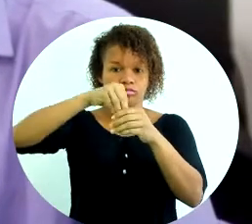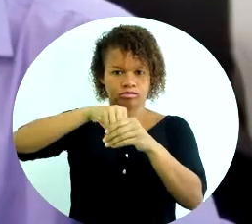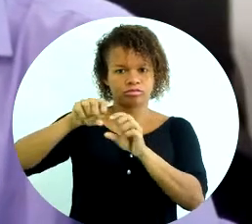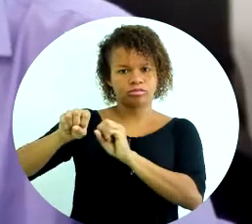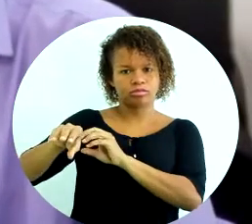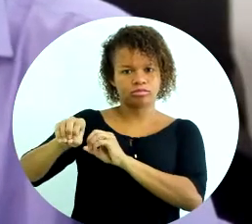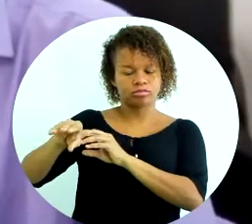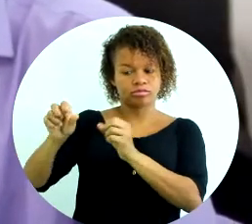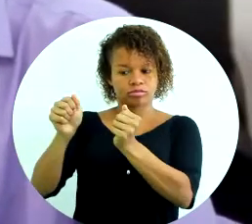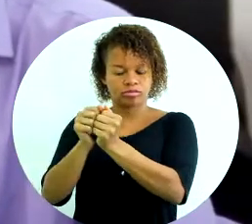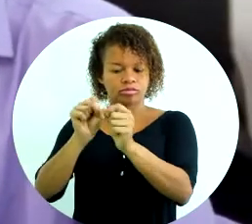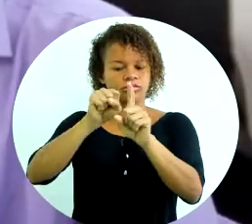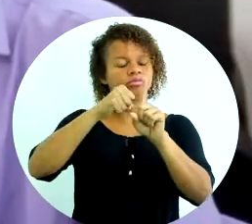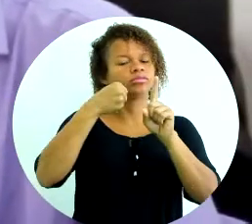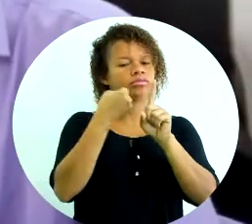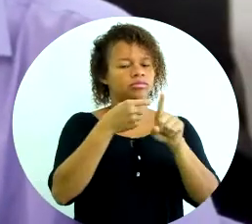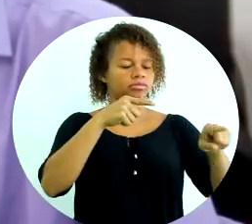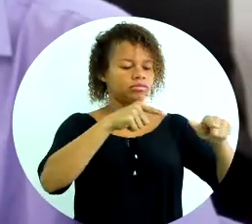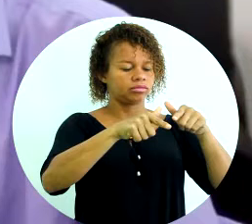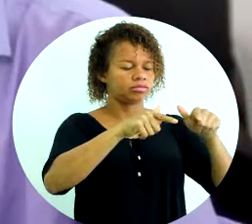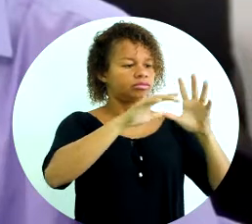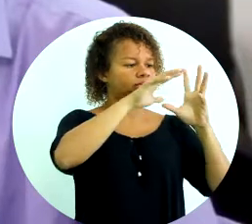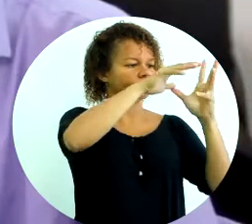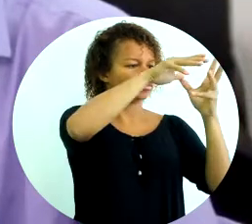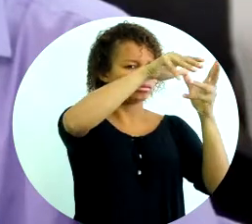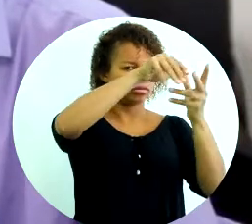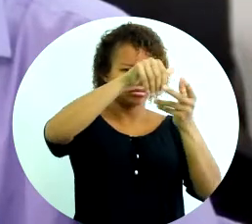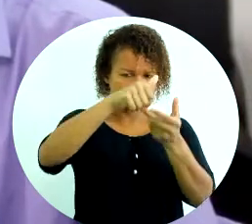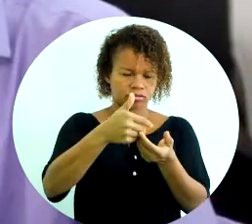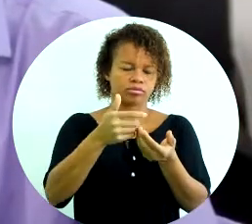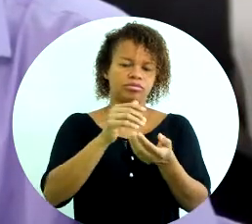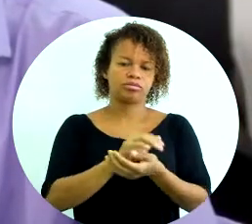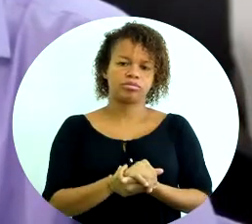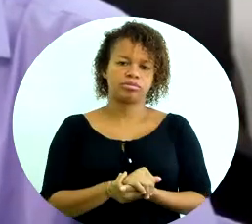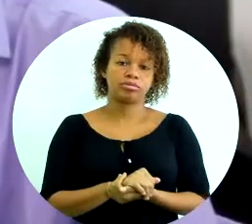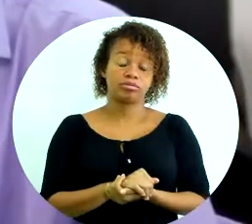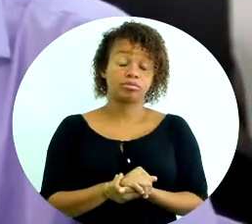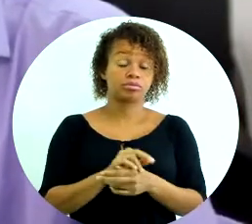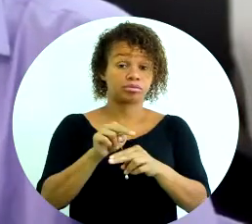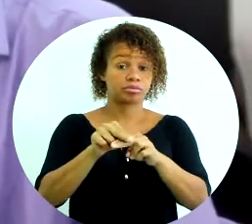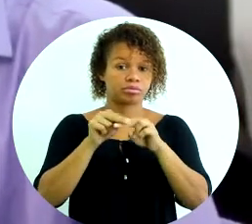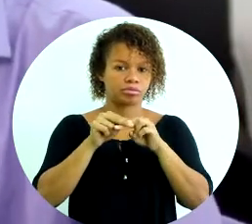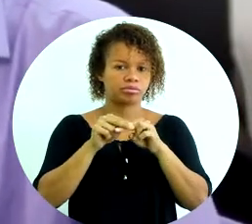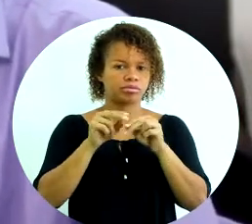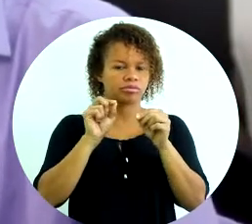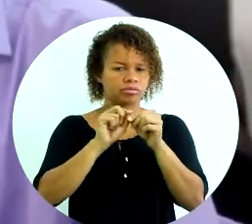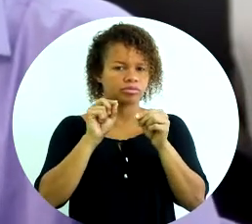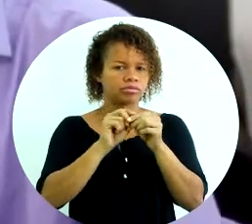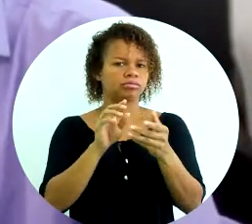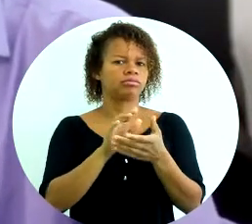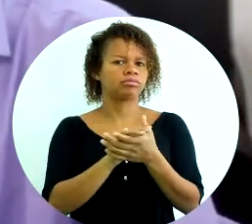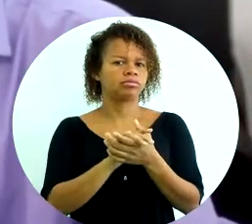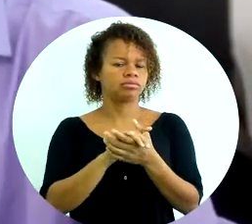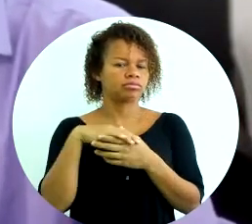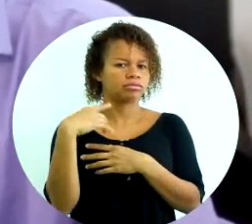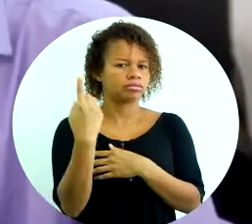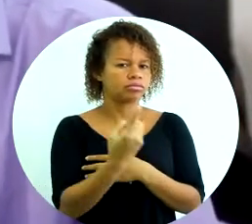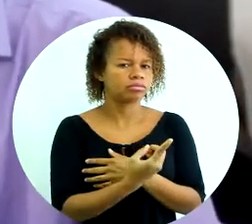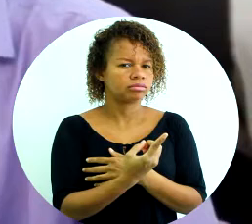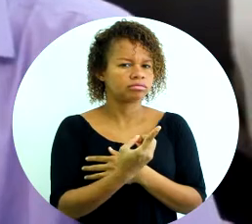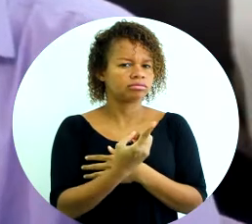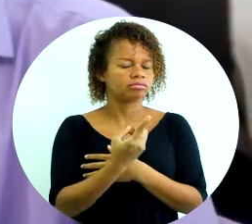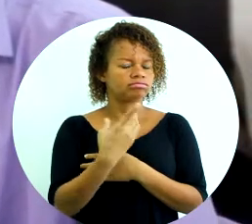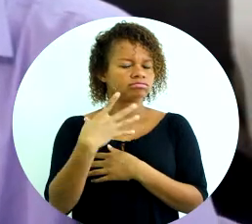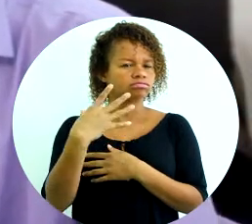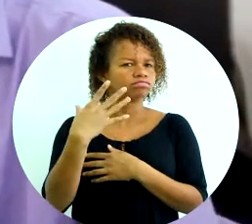sociologia na educação, na sociedade e no trabalho no mundo ocidental contemporâneo. Para isso, se faz necessário